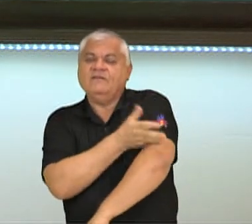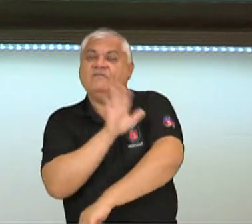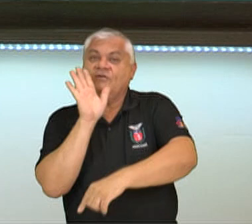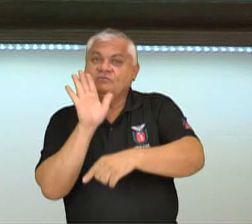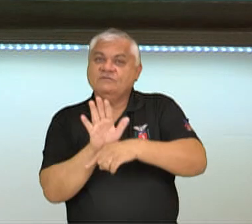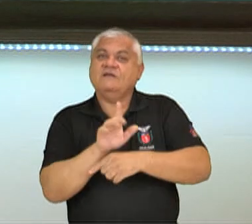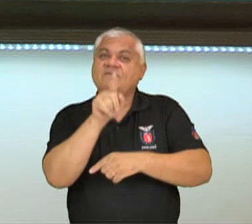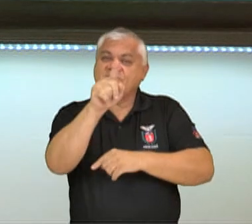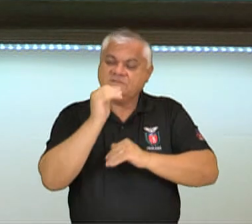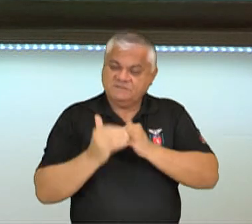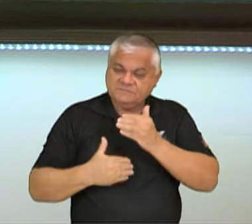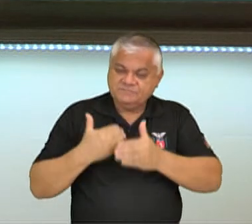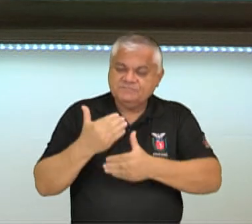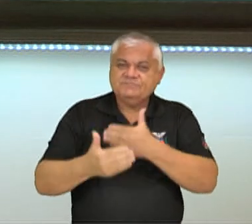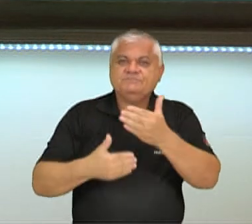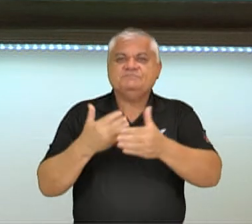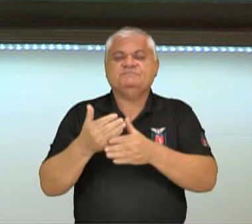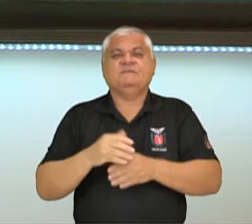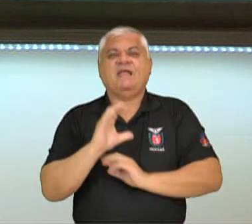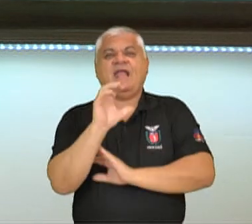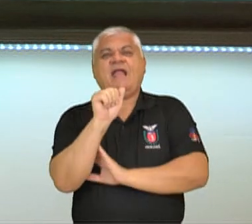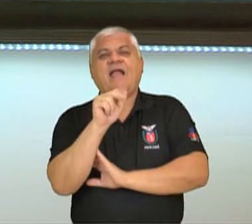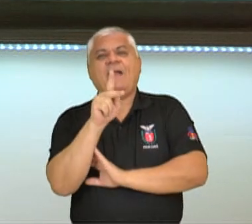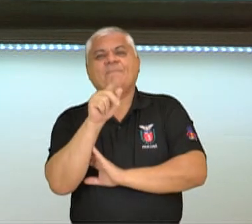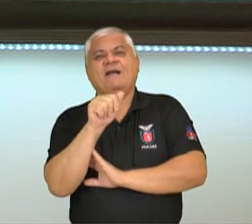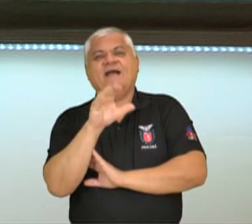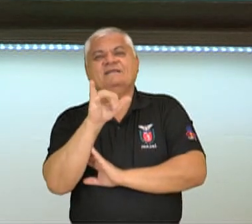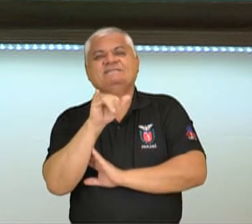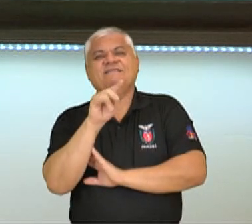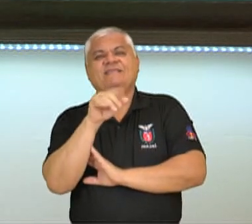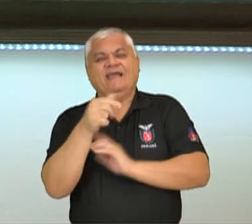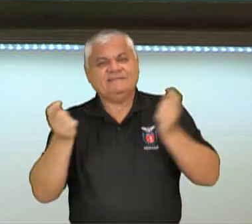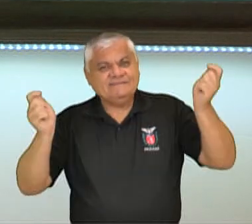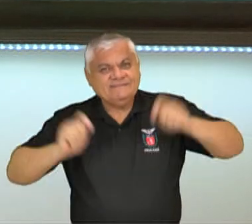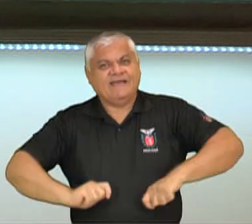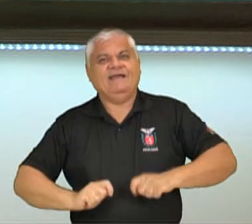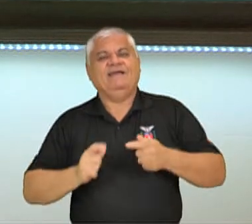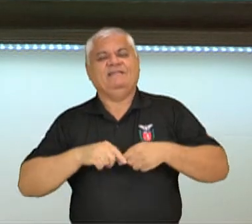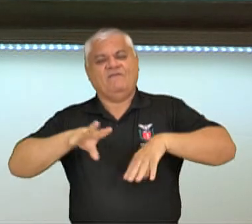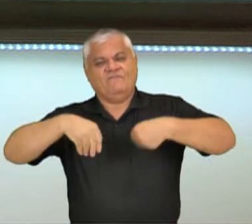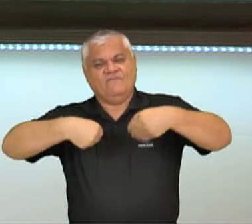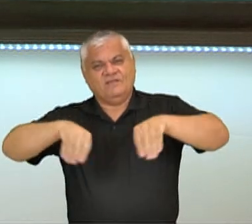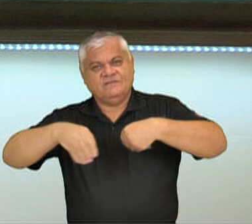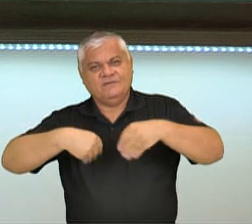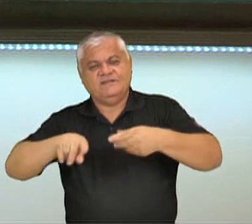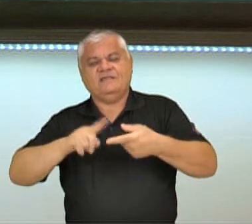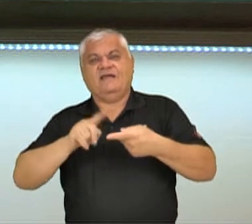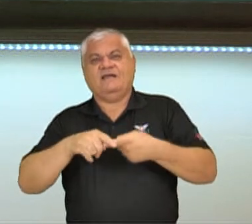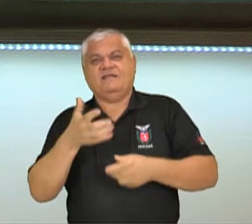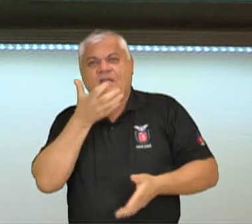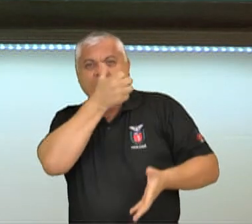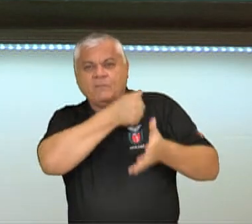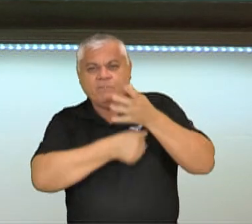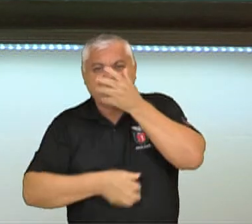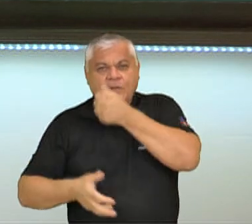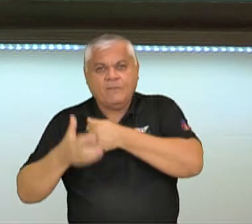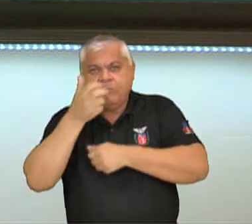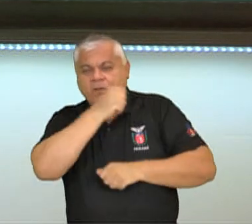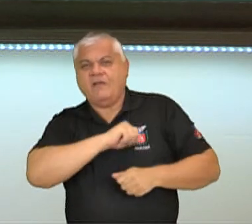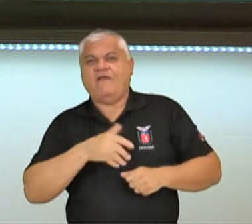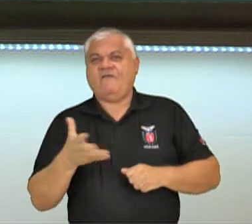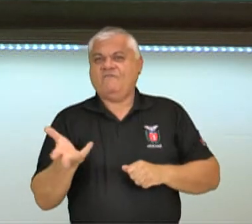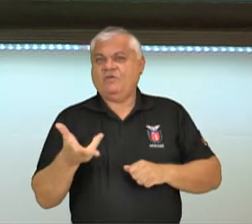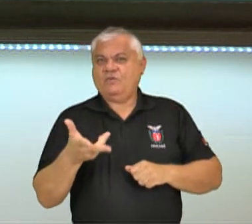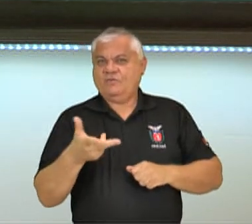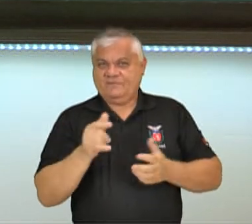desenvolver todas essas capacidades em você. A flexibilidade, a agilidade e a velocidade, tá? Para começar,